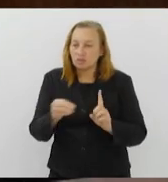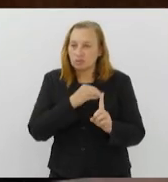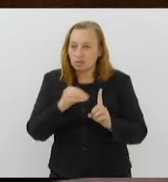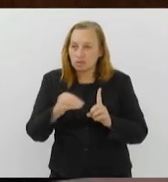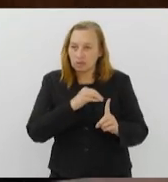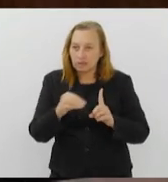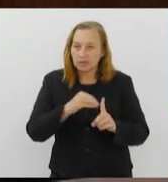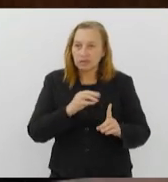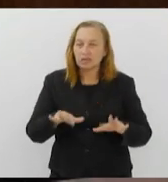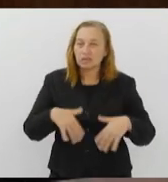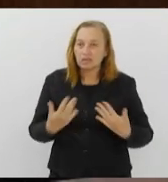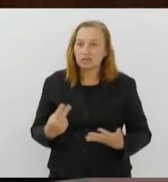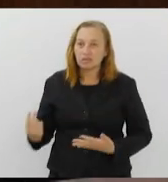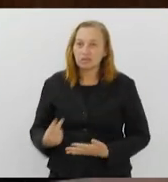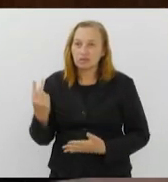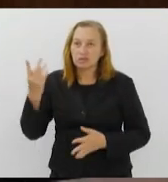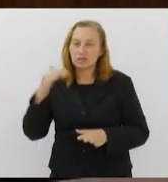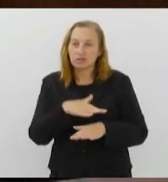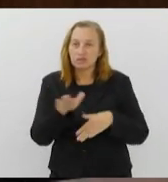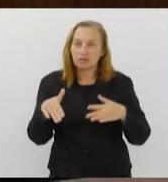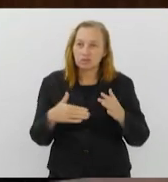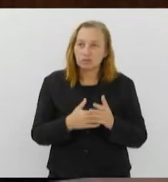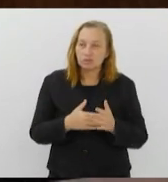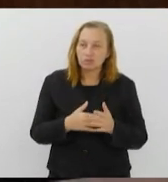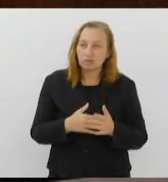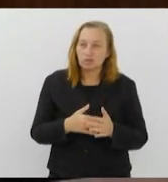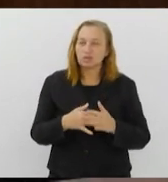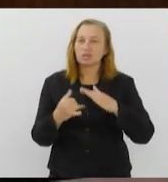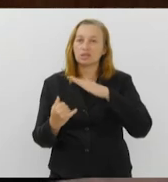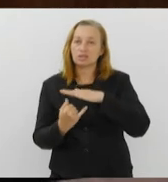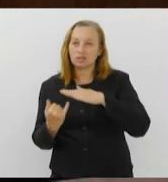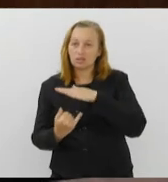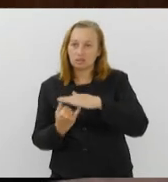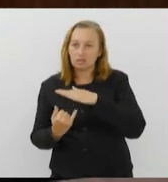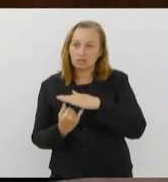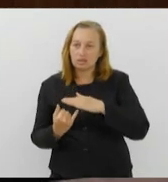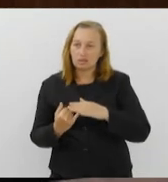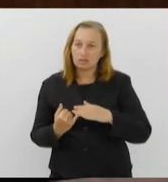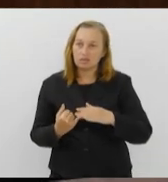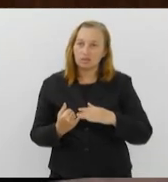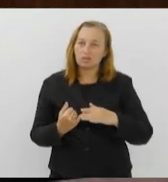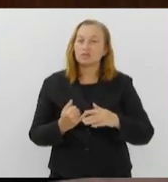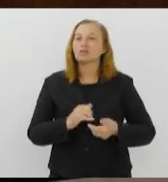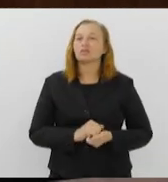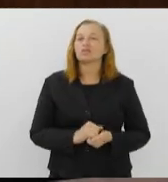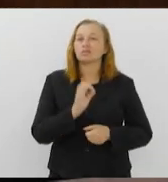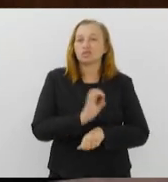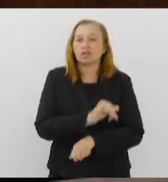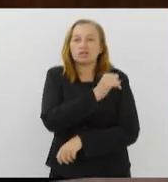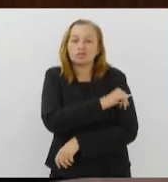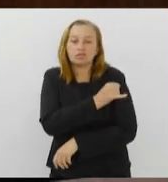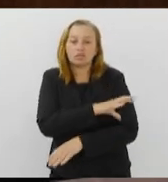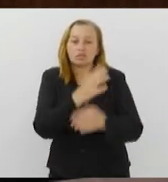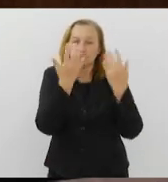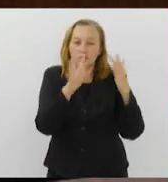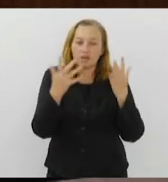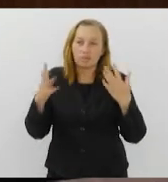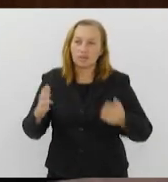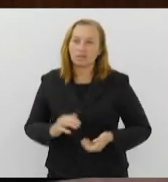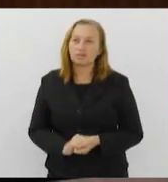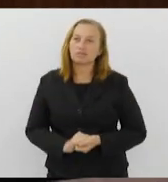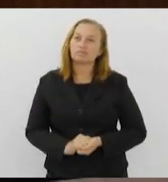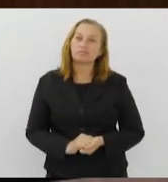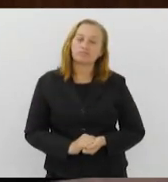vamos valorizar todas as entidades filantrópicas e assistenciais do Estado do Rio de Janeiro. Parabéns a todos.